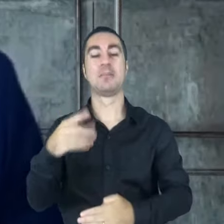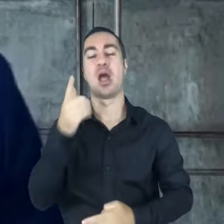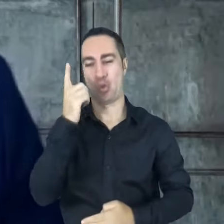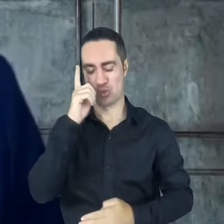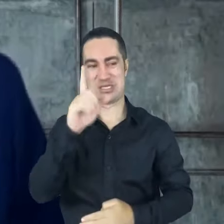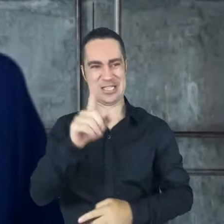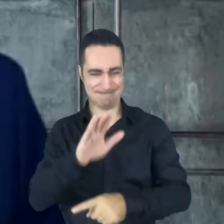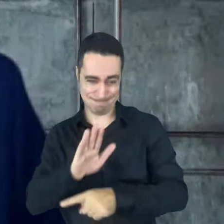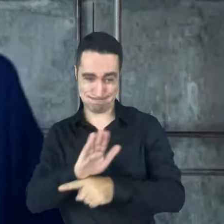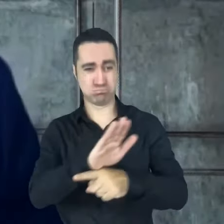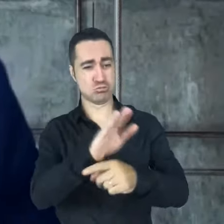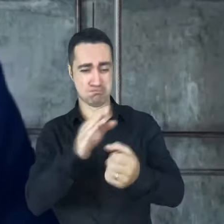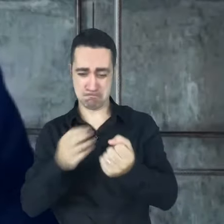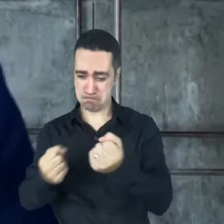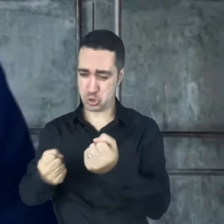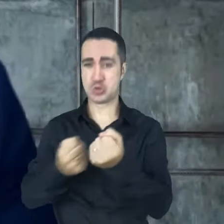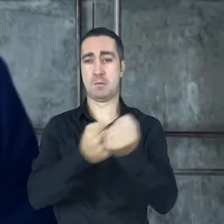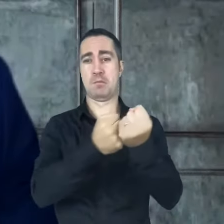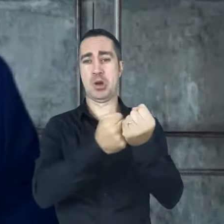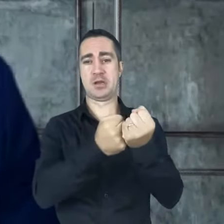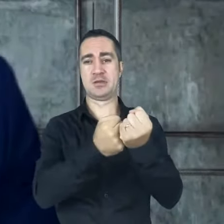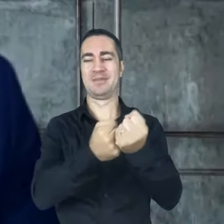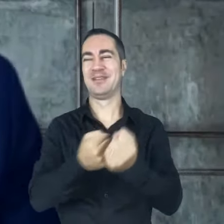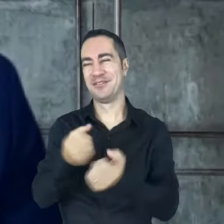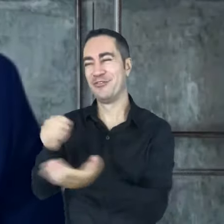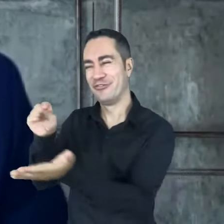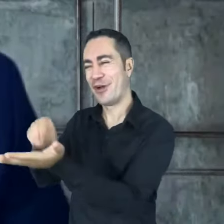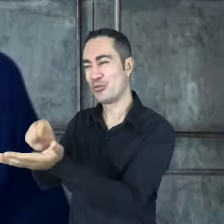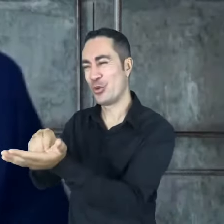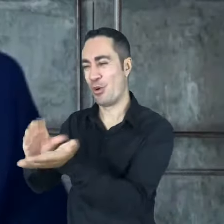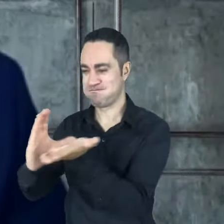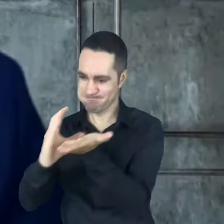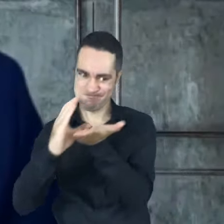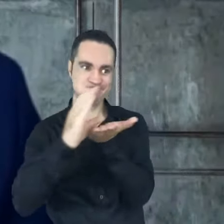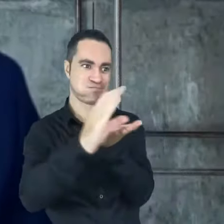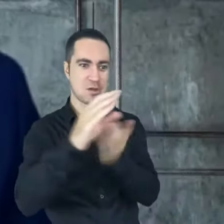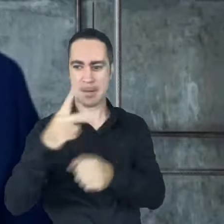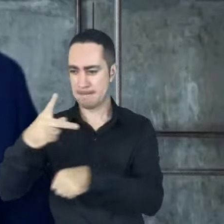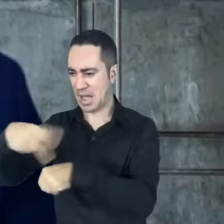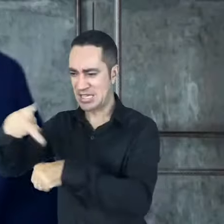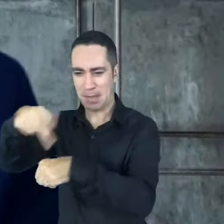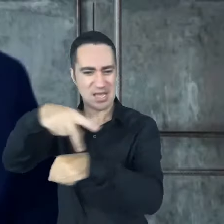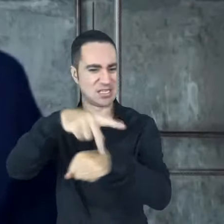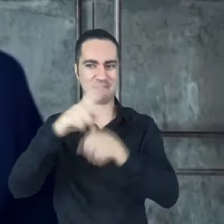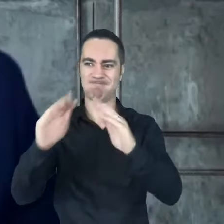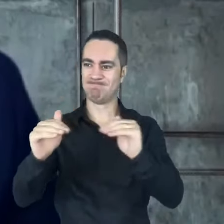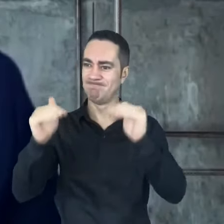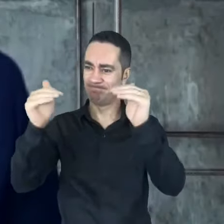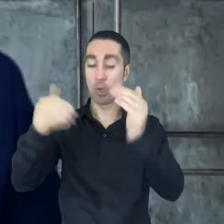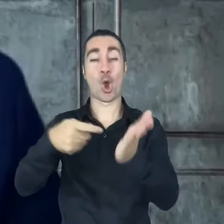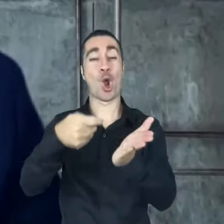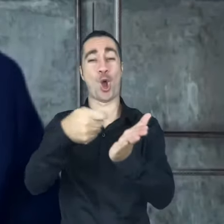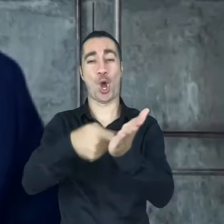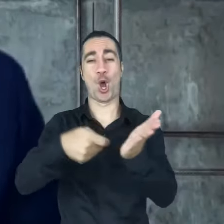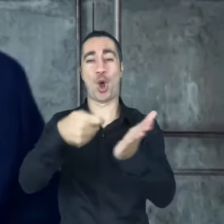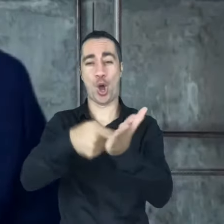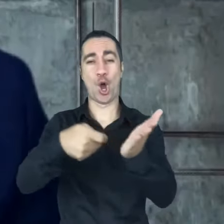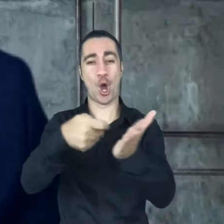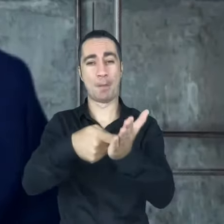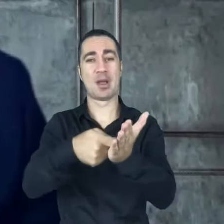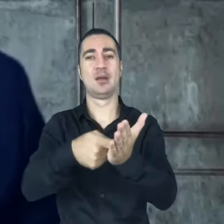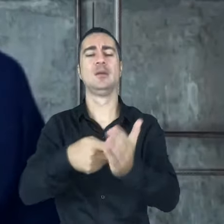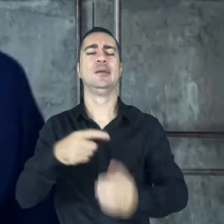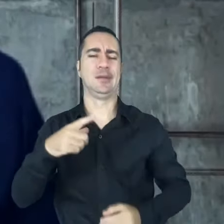eu fiquei com gostinho amargo, né? Porque os países desenvolvidos, eles cobram muito, enfiam muito a faca no pescoço de todo mundo